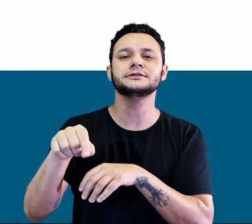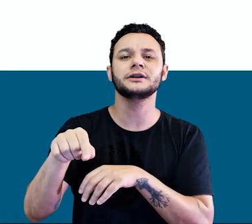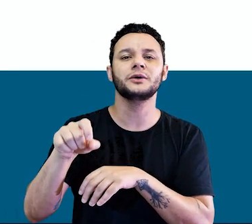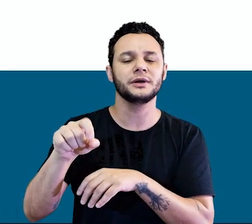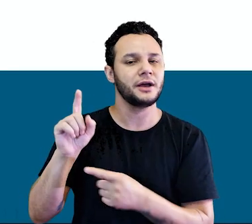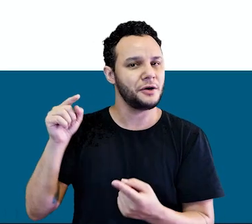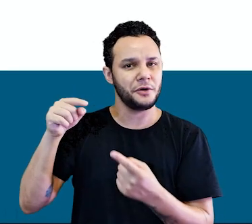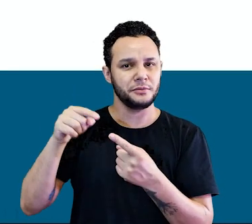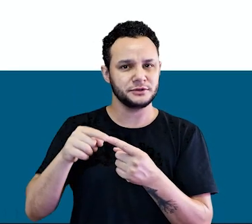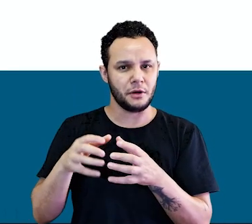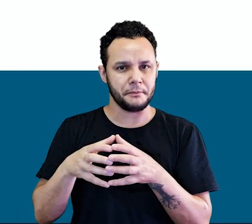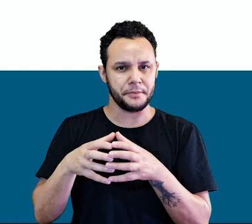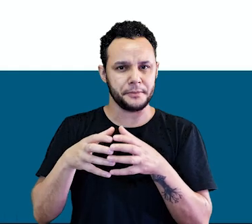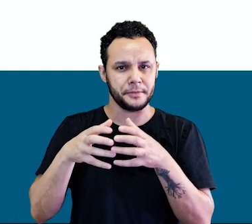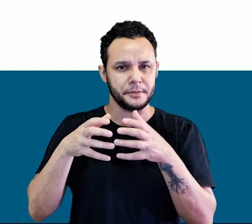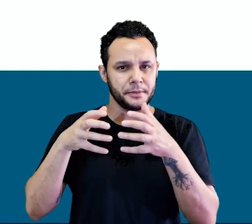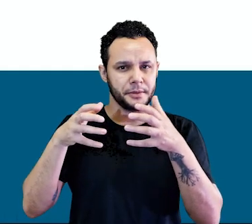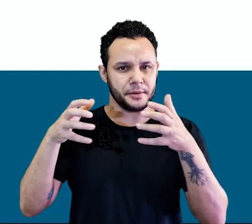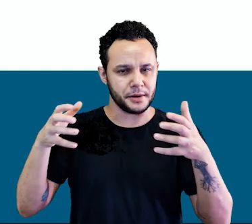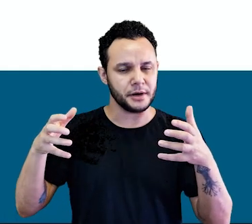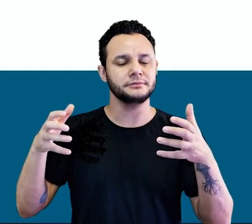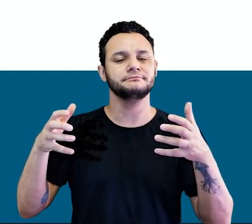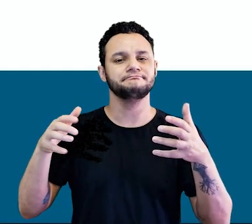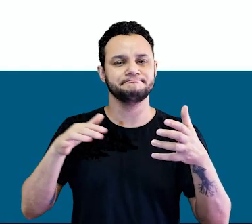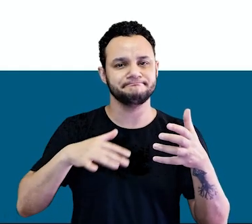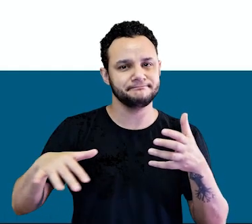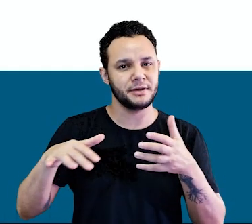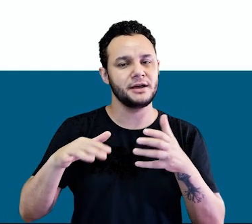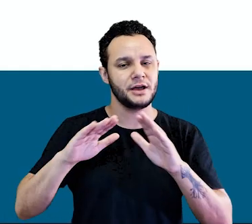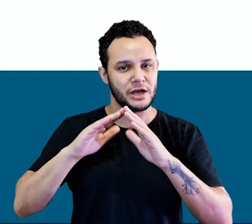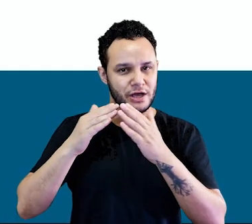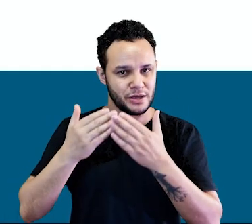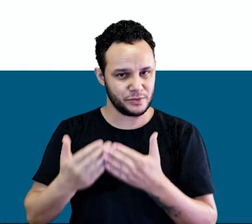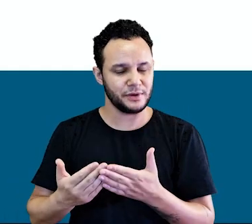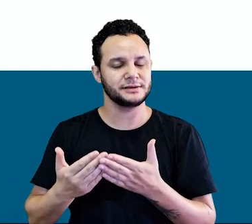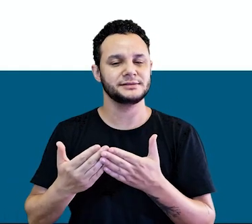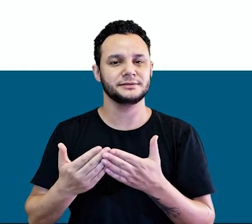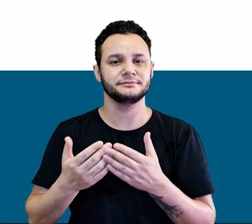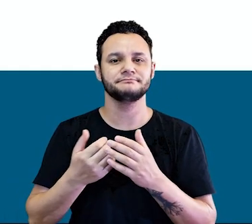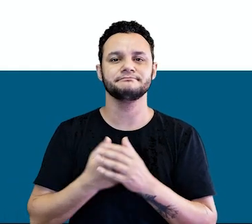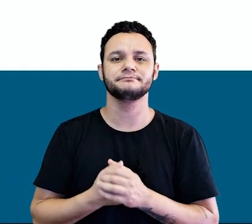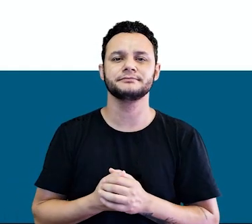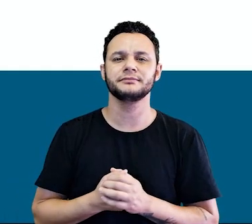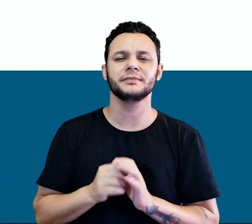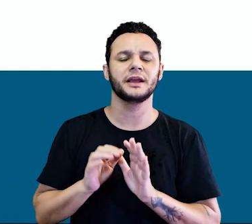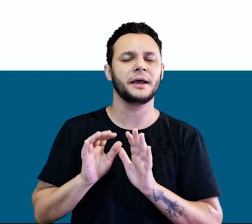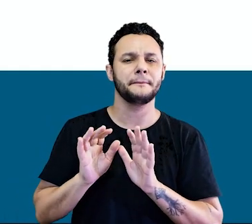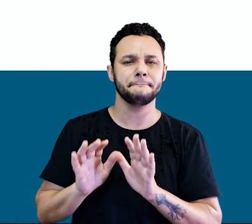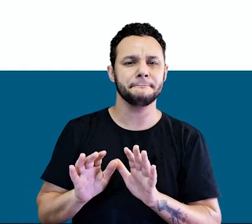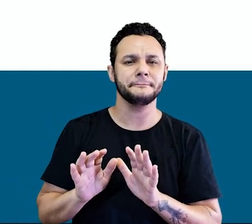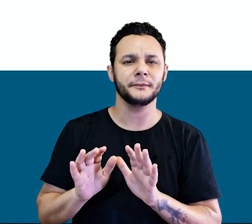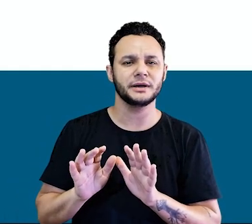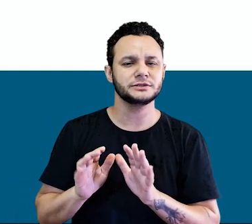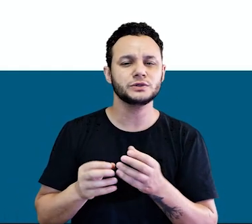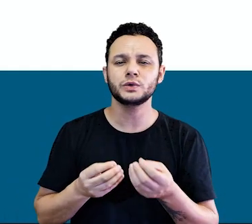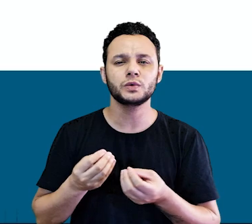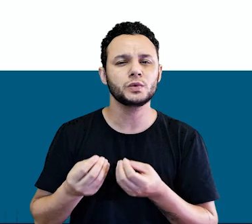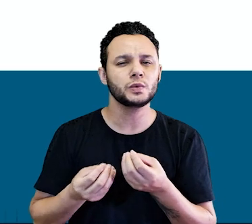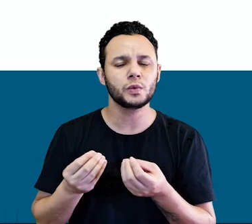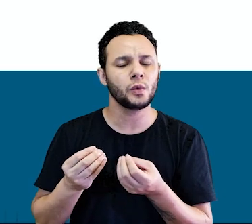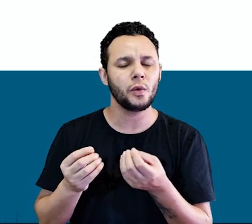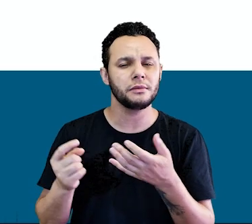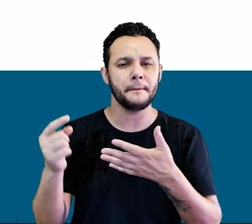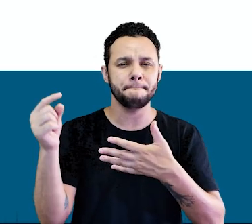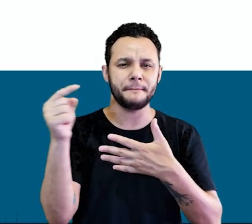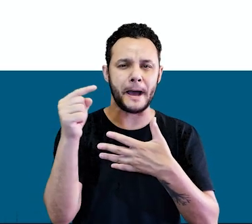pela execução da maioria das ações e programas da educação básica, né, como a gente comentou. De que é